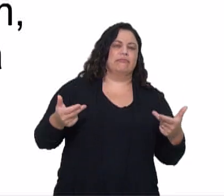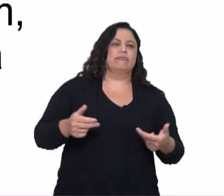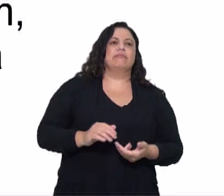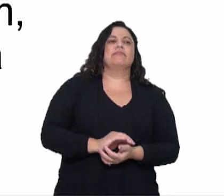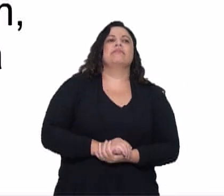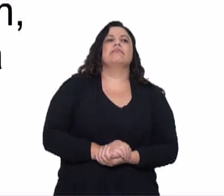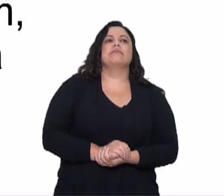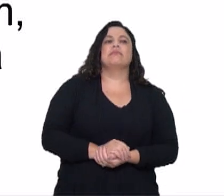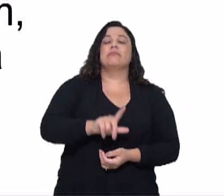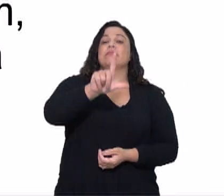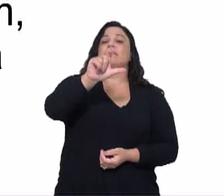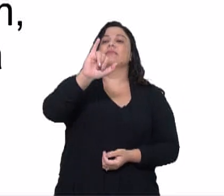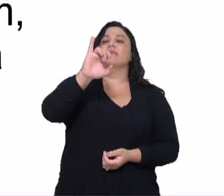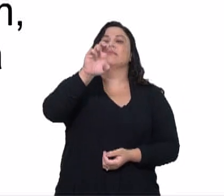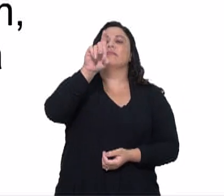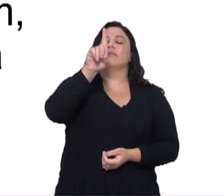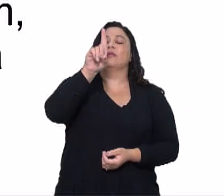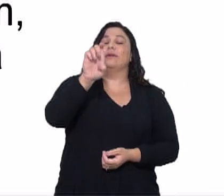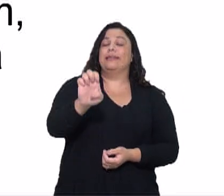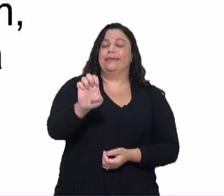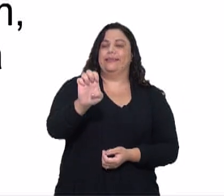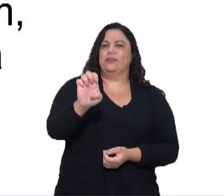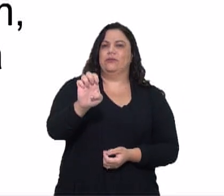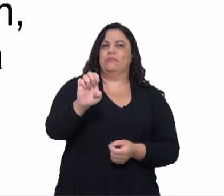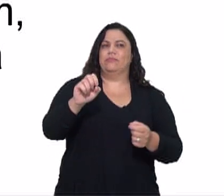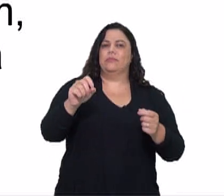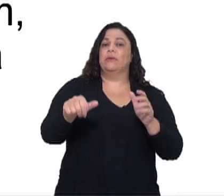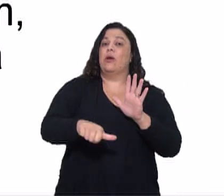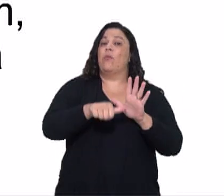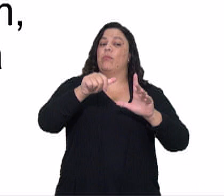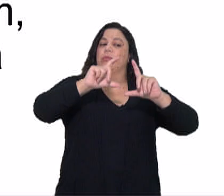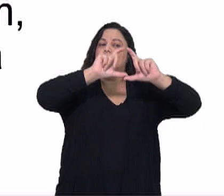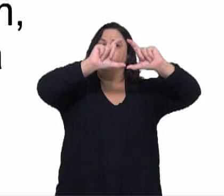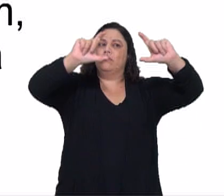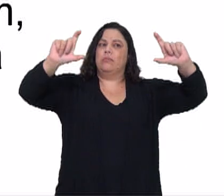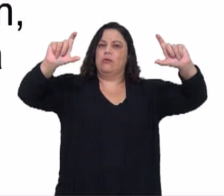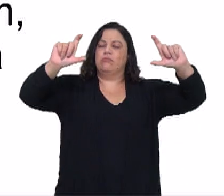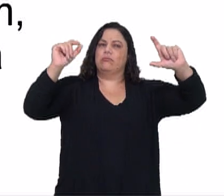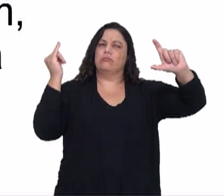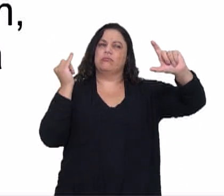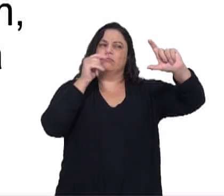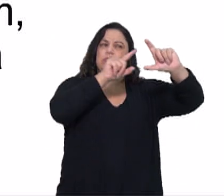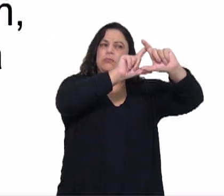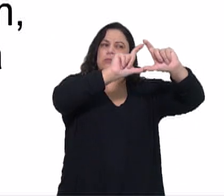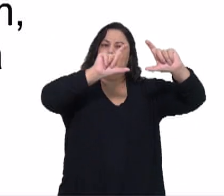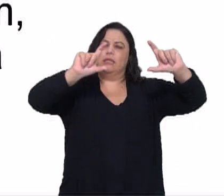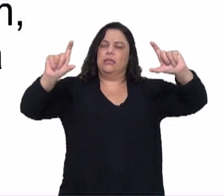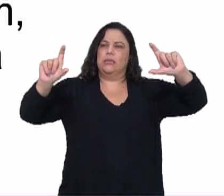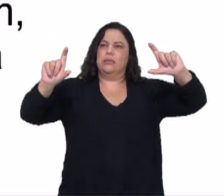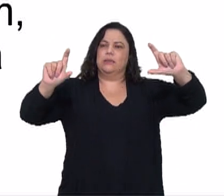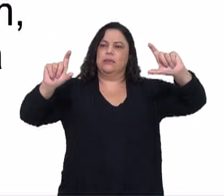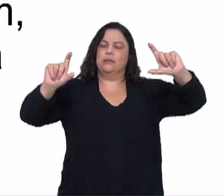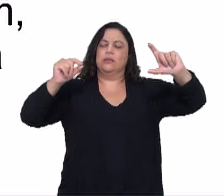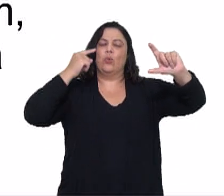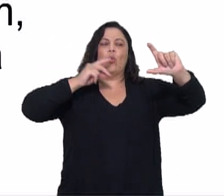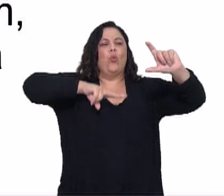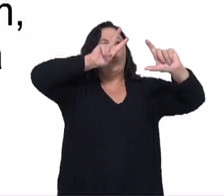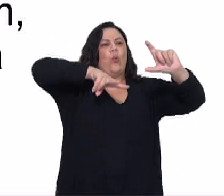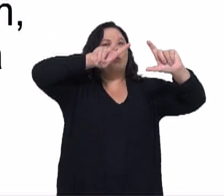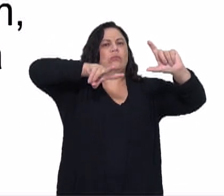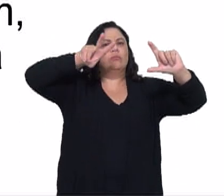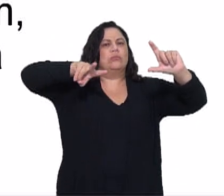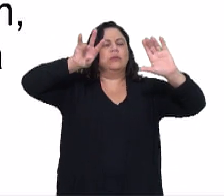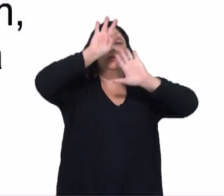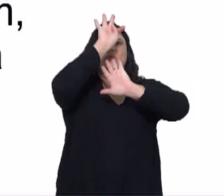O lead define o primeiro parágrafo, que tem como função introduzir o leitor no texto e prende